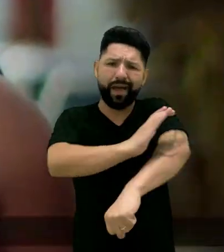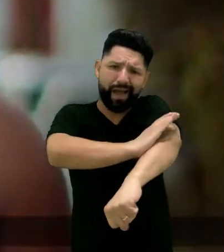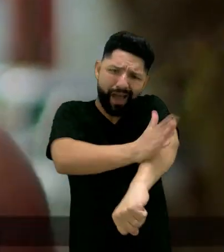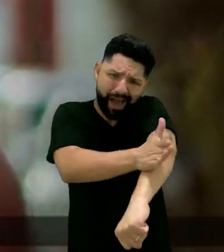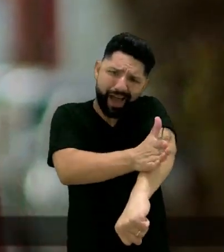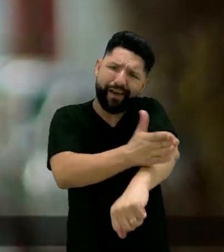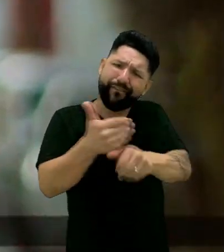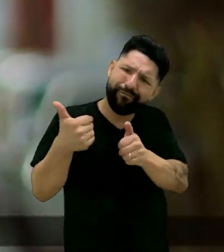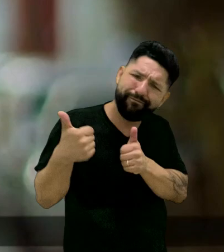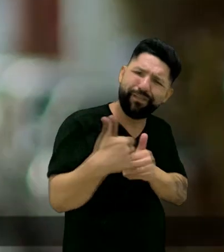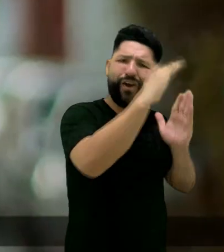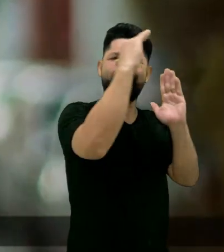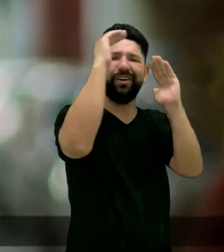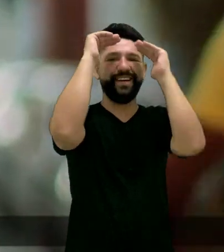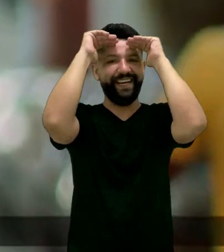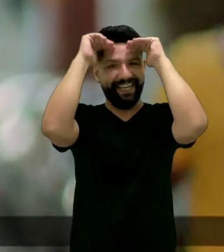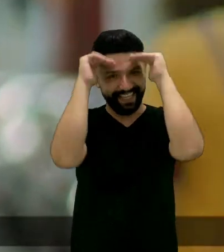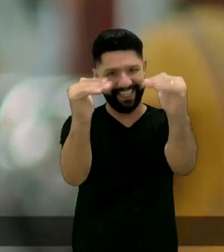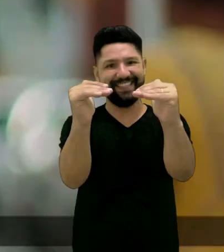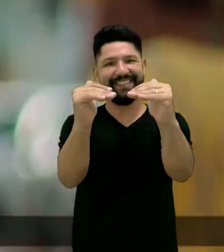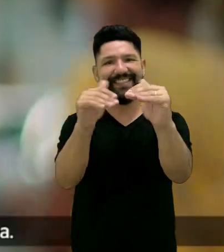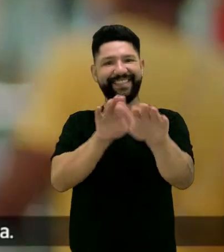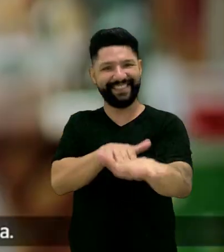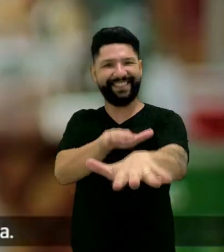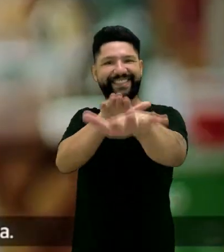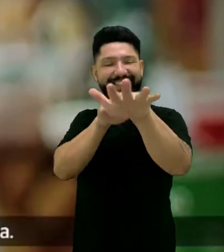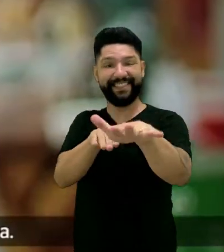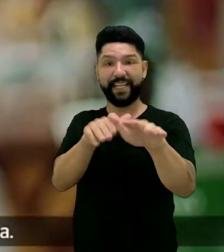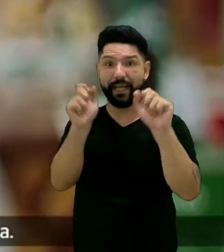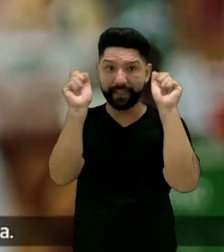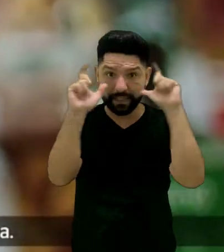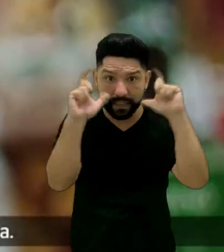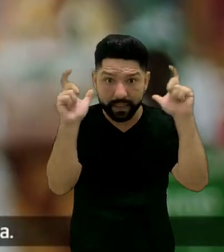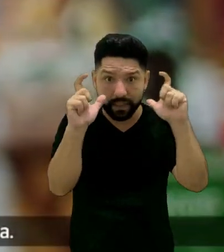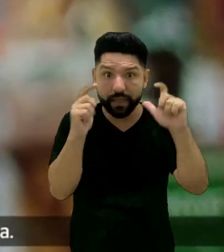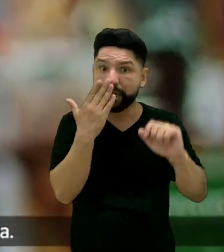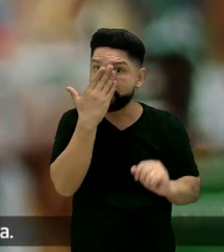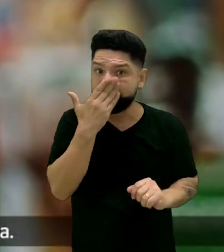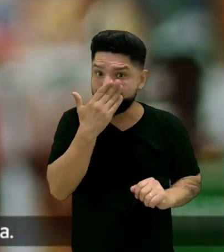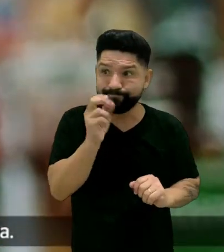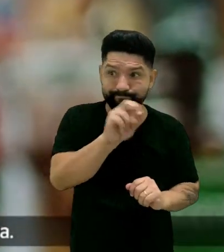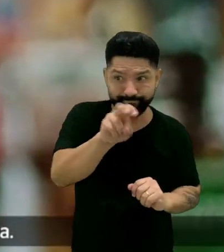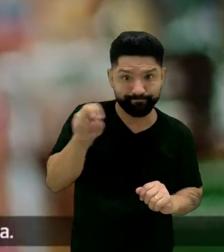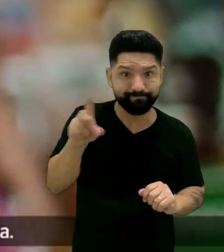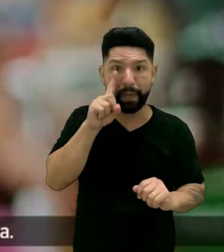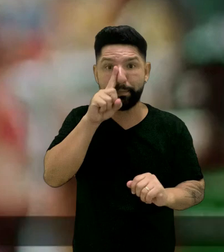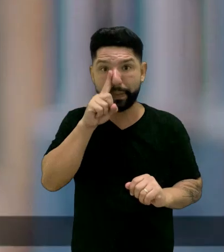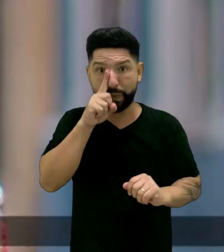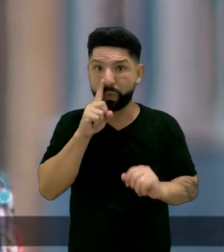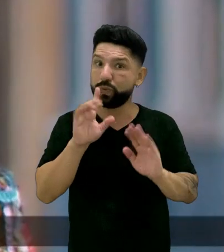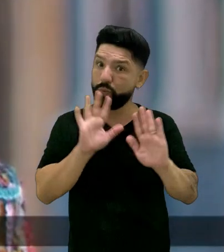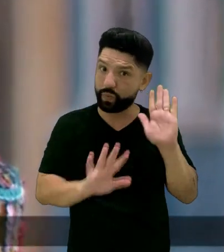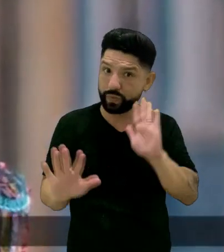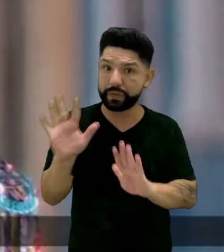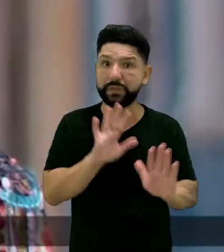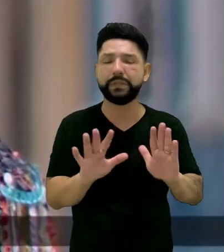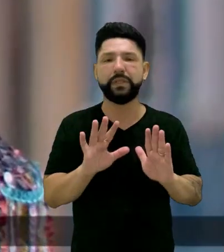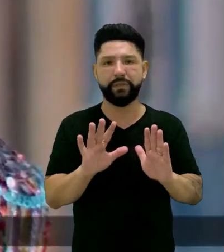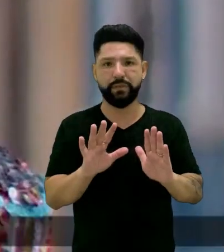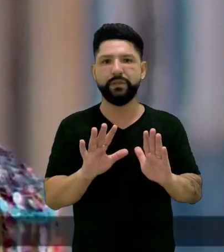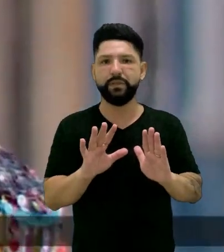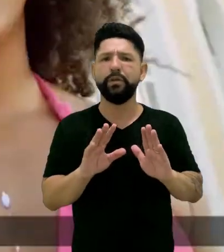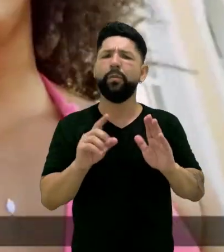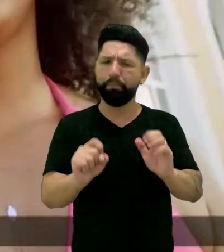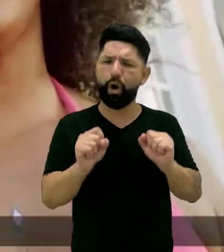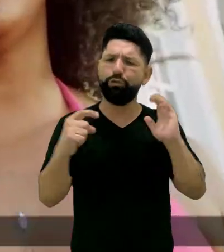racismo da avenida, que o bloco do respeito vai passar. Fique atento, porque o turismo sexual também pode estar em cada esquina. Se precisar, é só falar